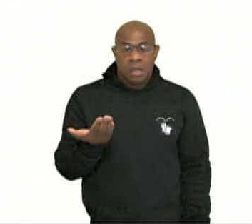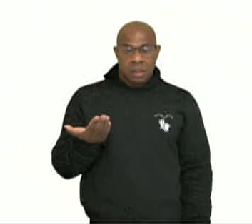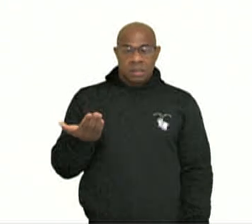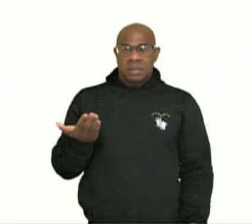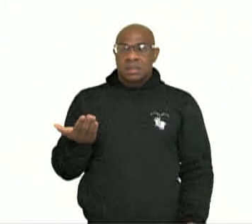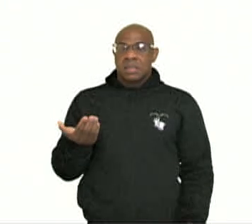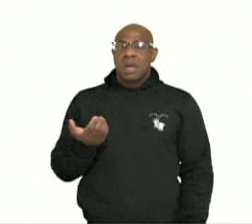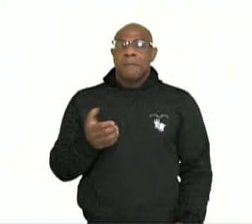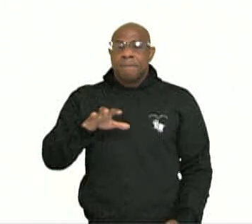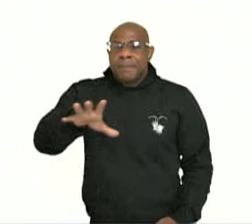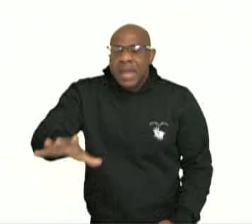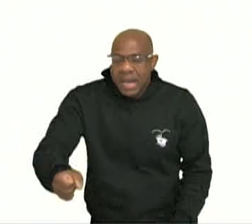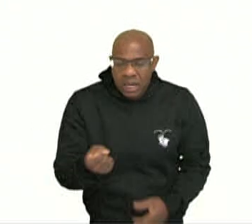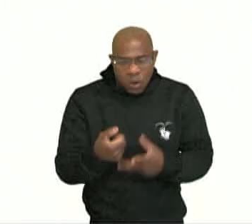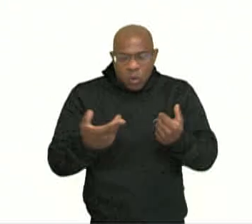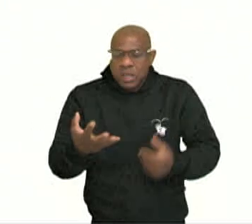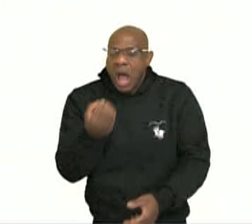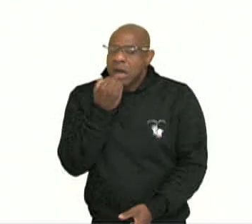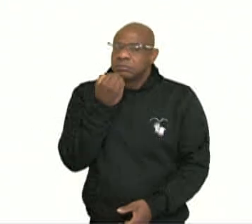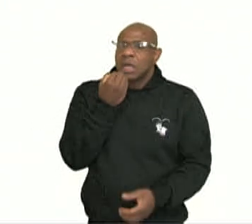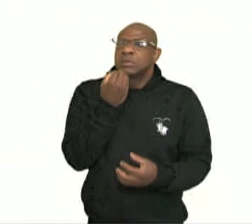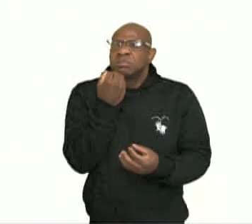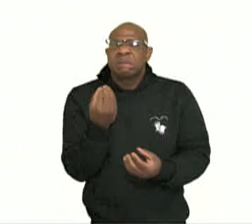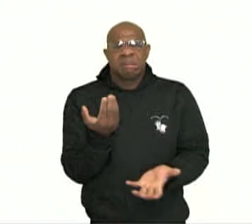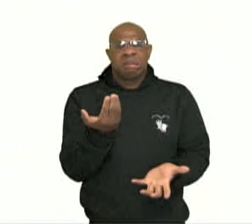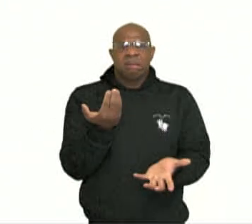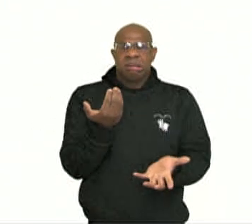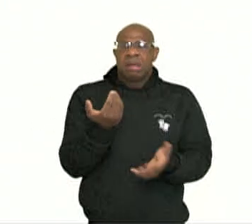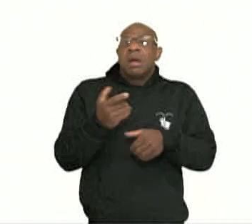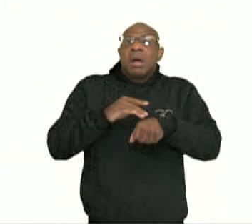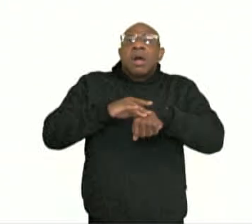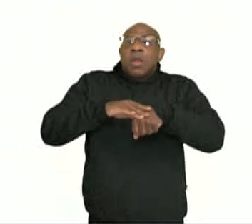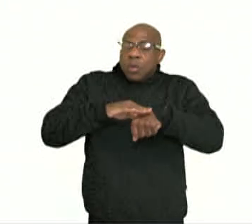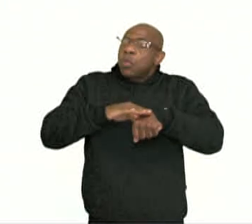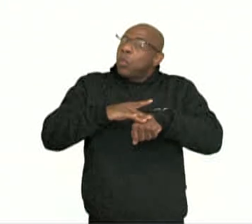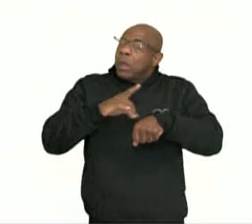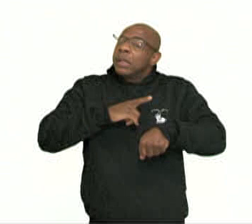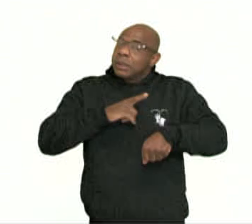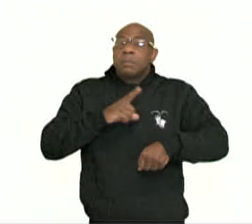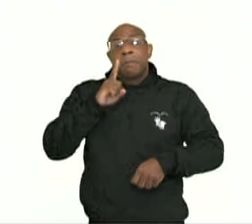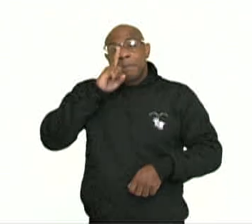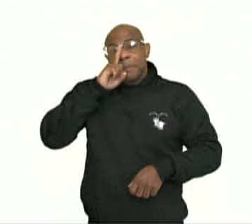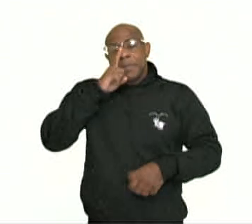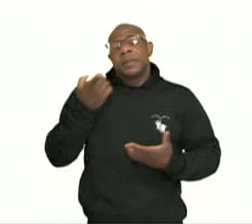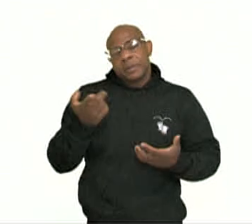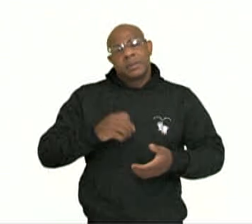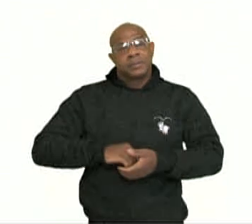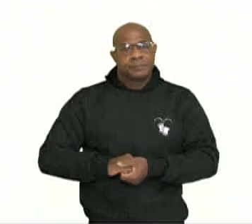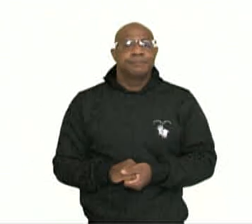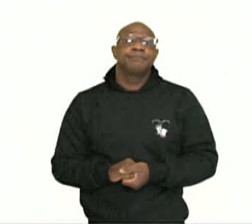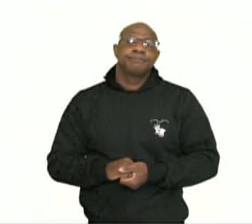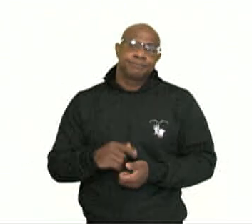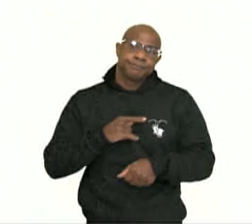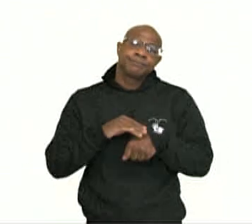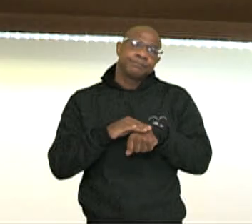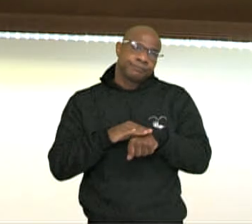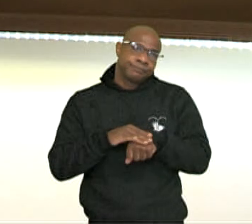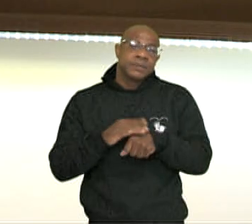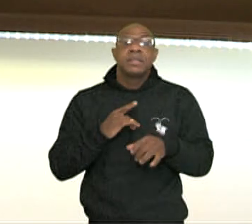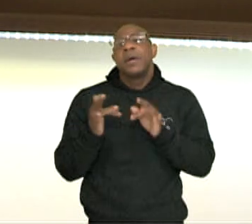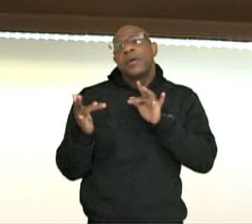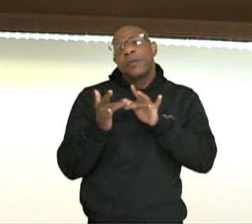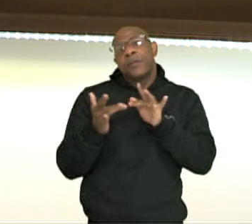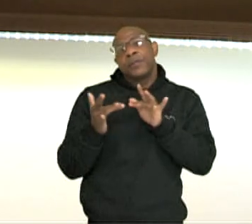na boca, olha aí, coçou o ânus, coçou, de repente coçou a boca também, levou a mão ali e acabou ali fazendo um